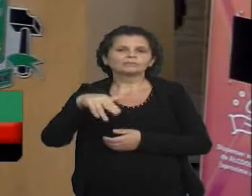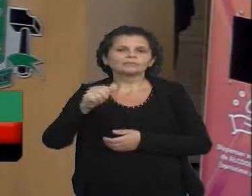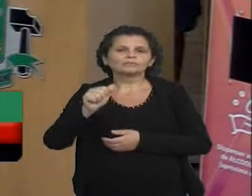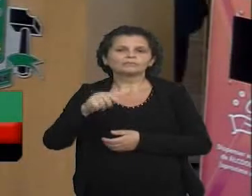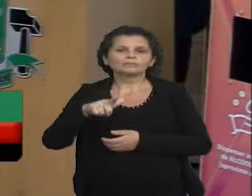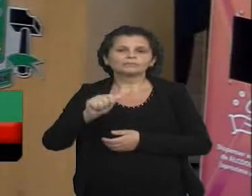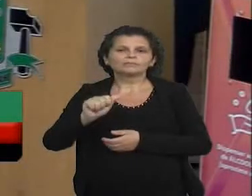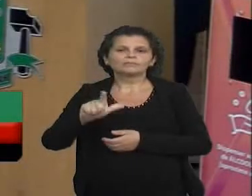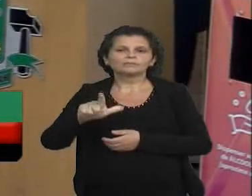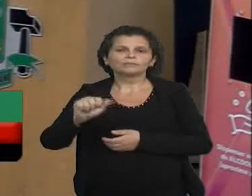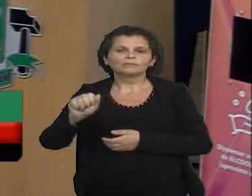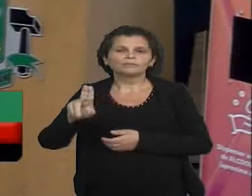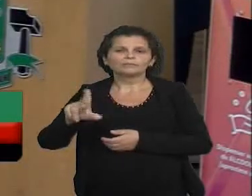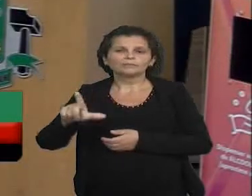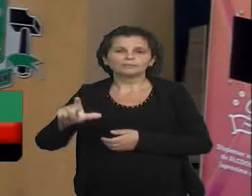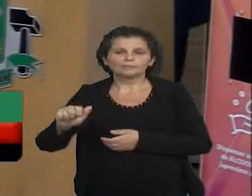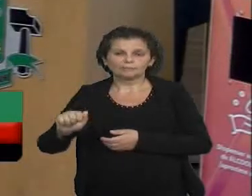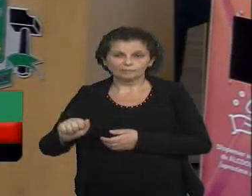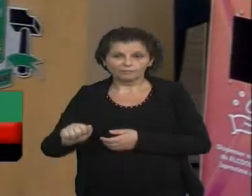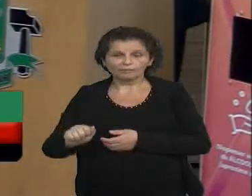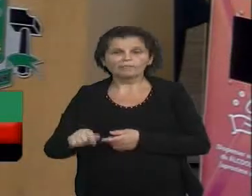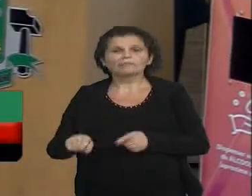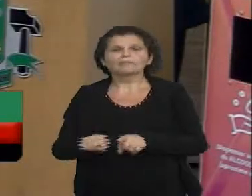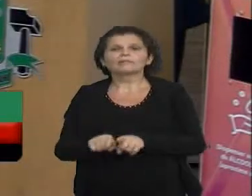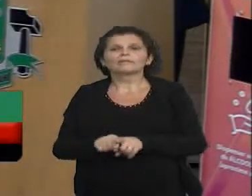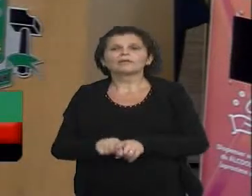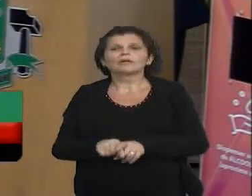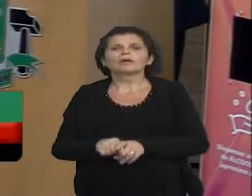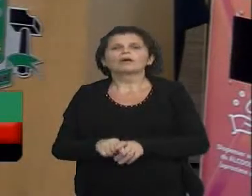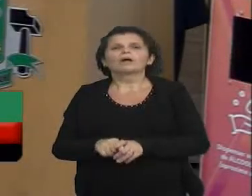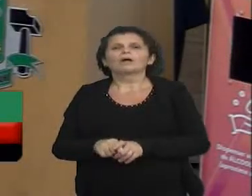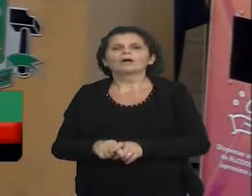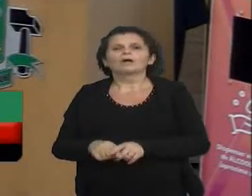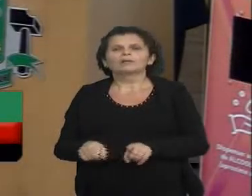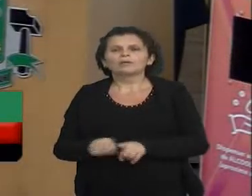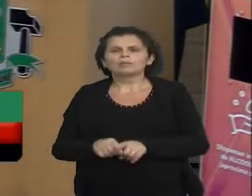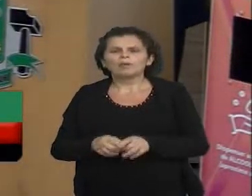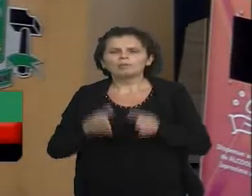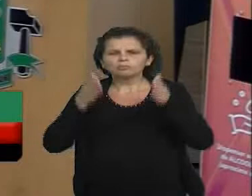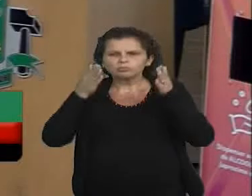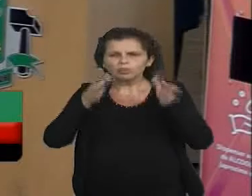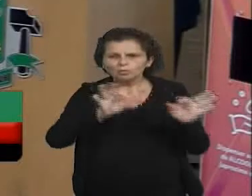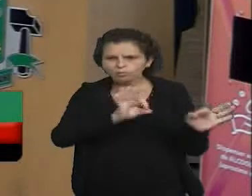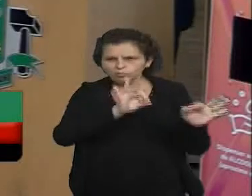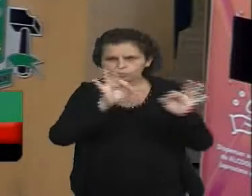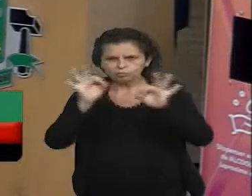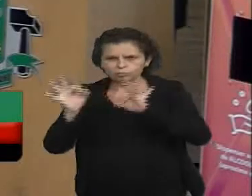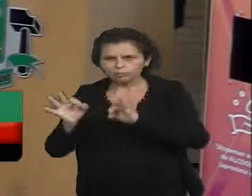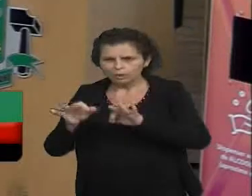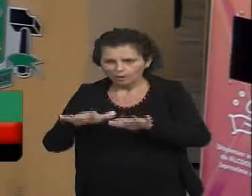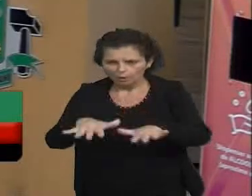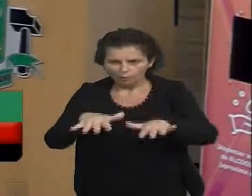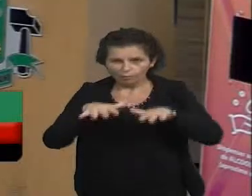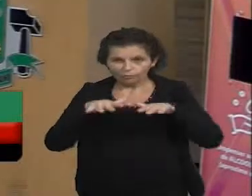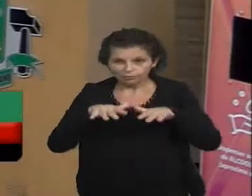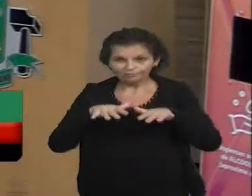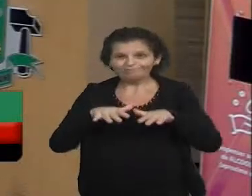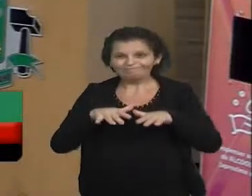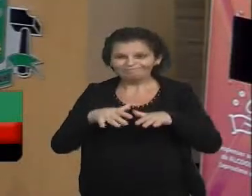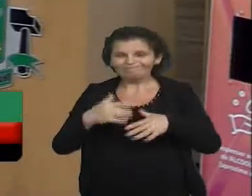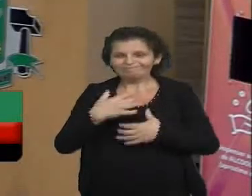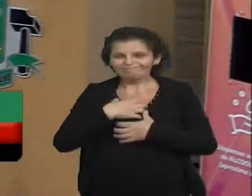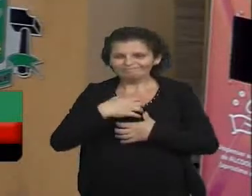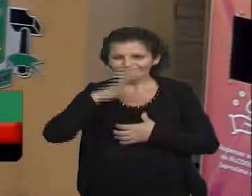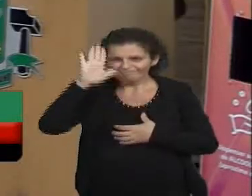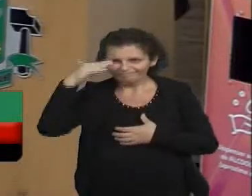eu cumprimento os demais colegas. Quero também me direcionar ao público que está presente aqui nos honrando na manhã